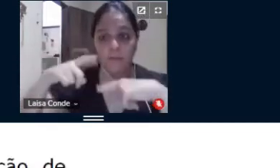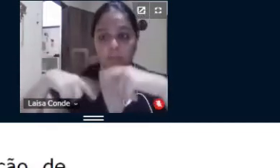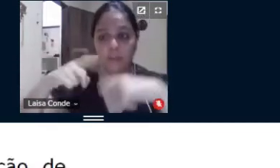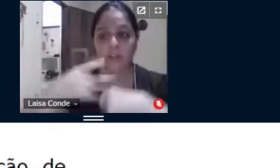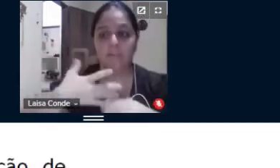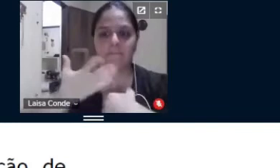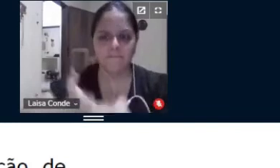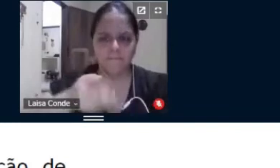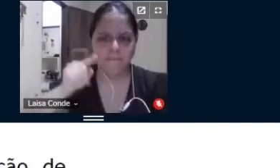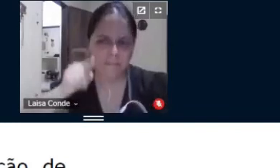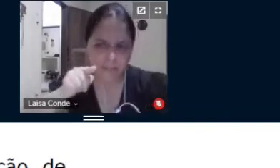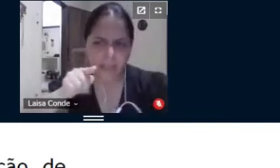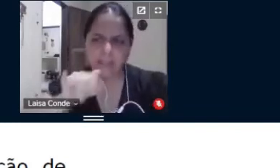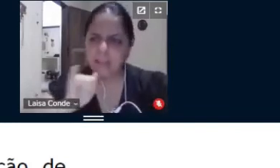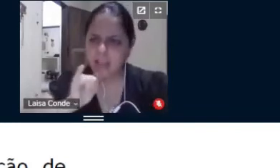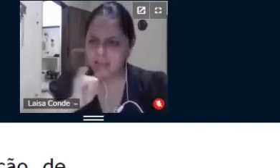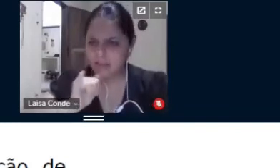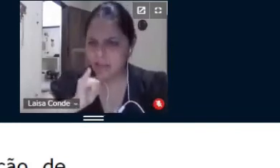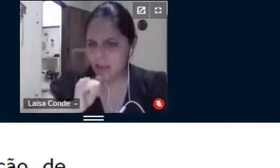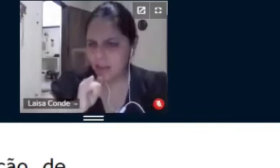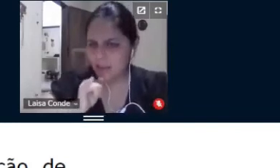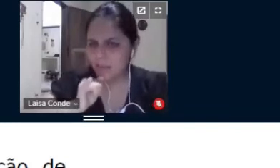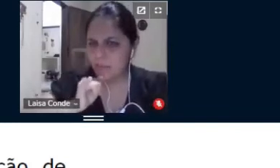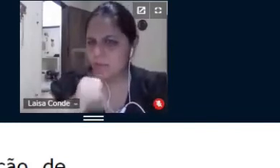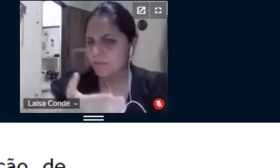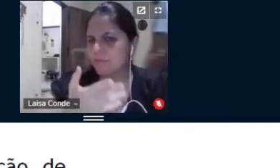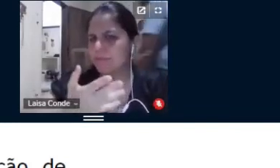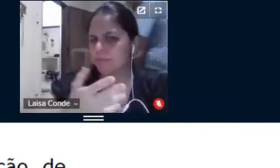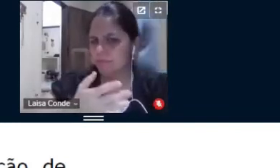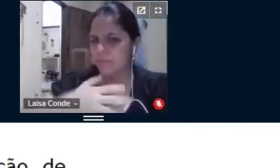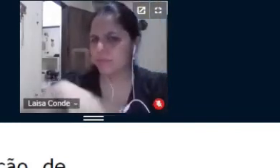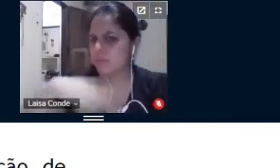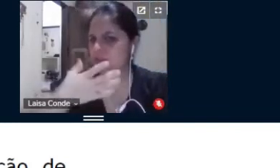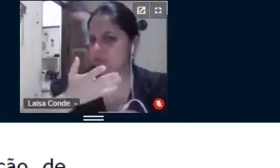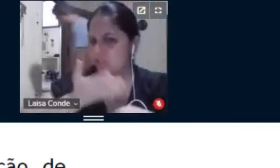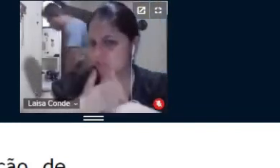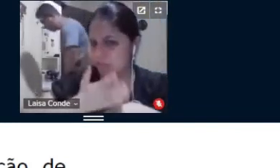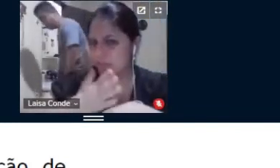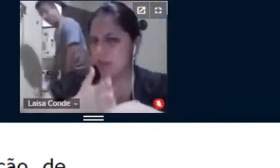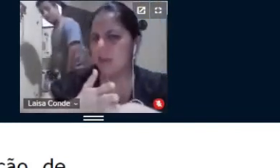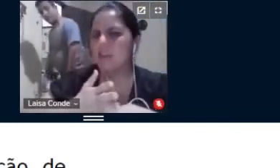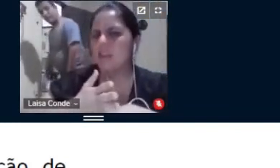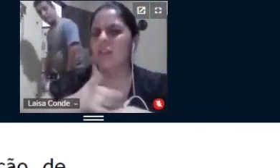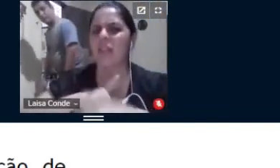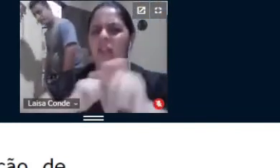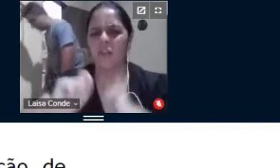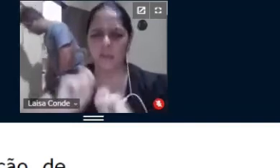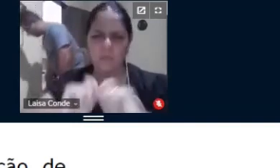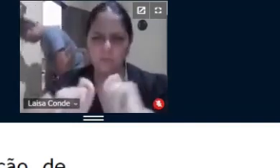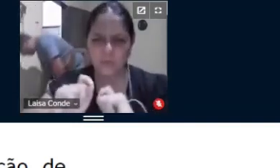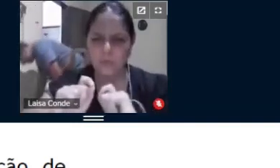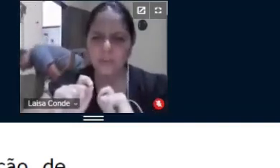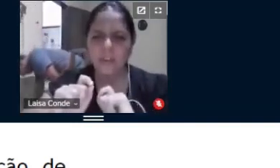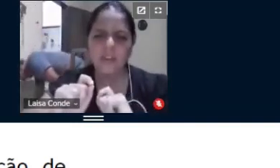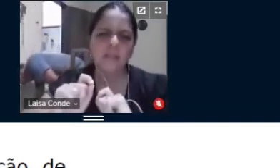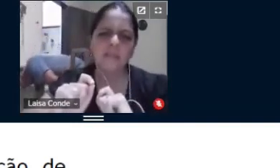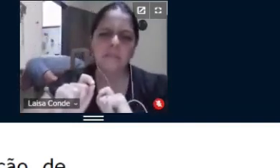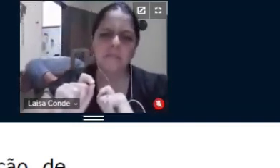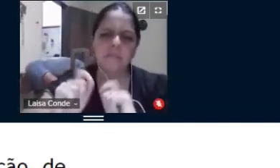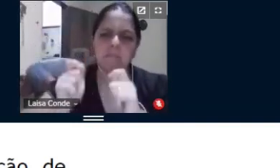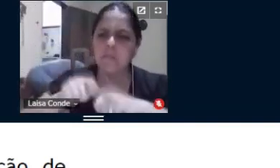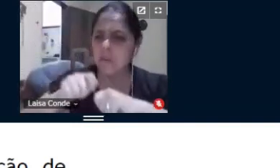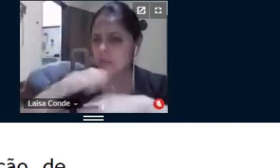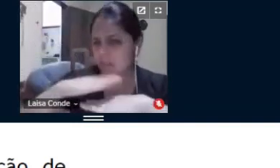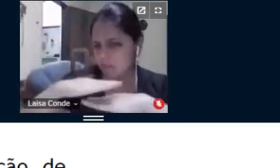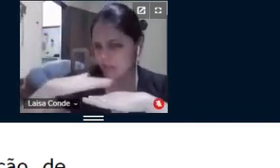Neste caso aqui, gente, nesse tipo de ensaio, a gente consegue defeitos tanto que sejam superficiais, como